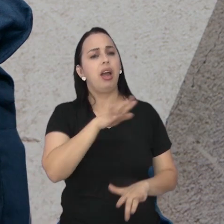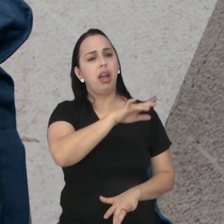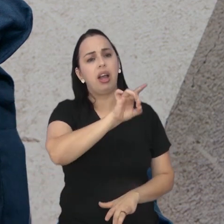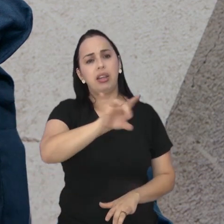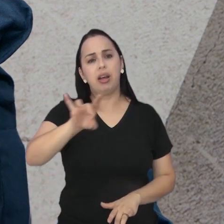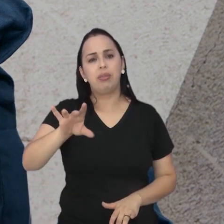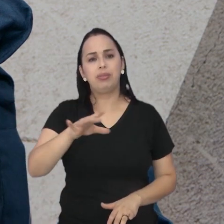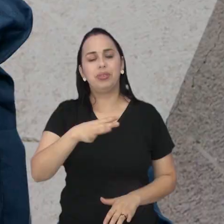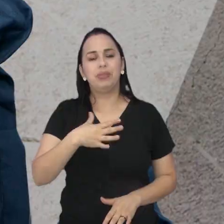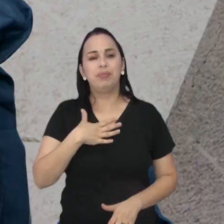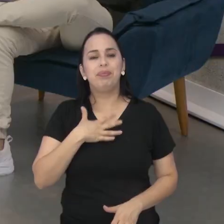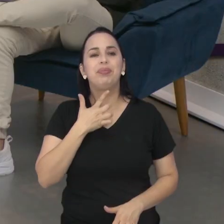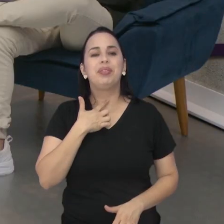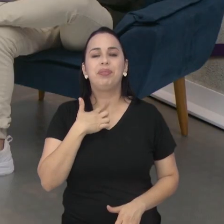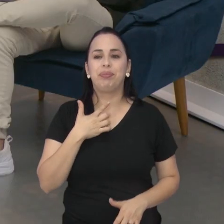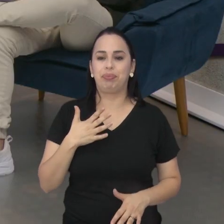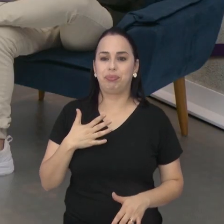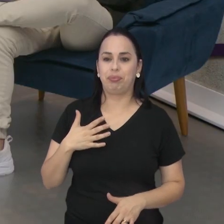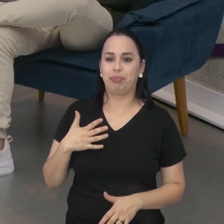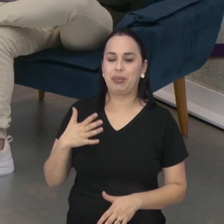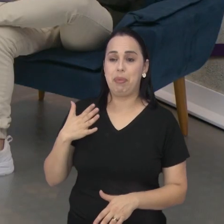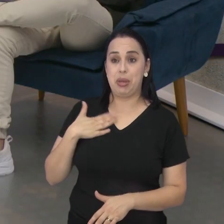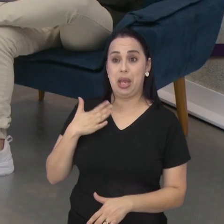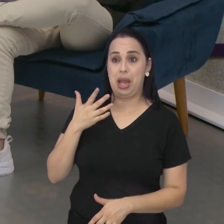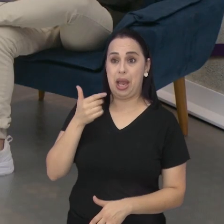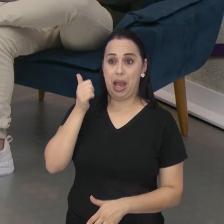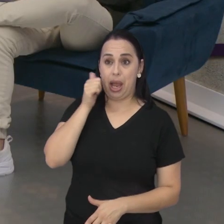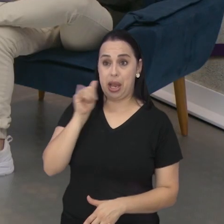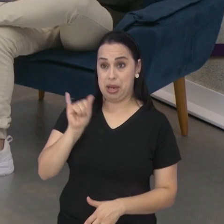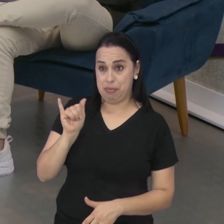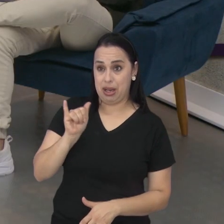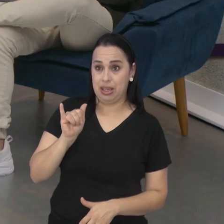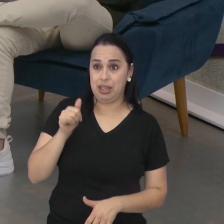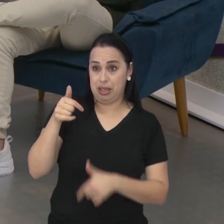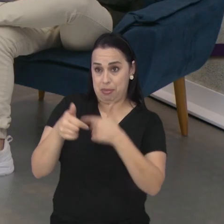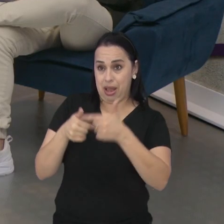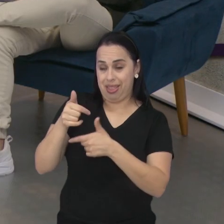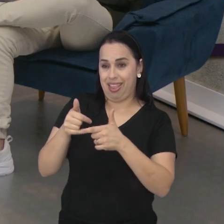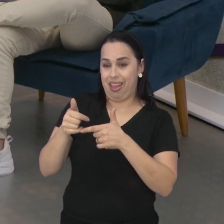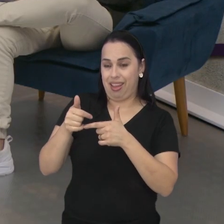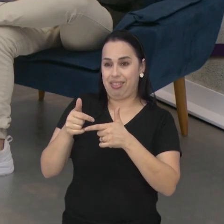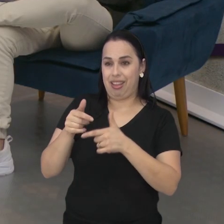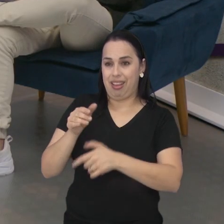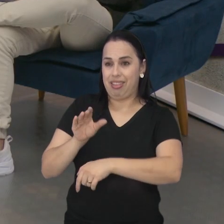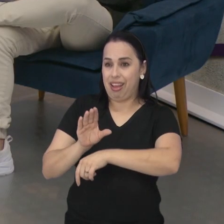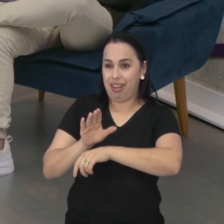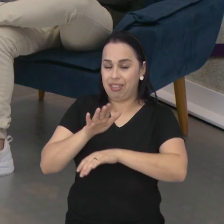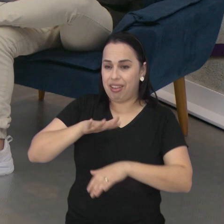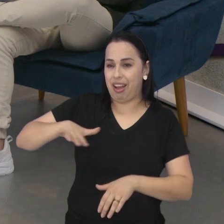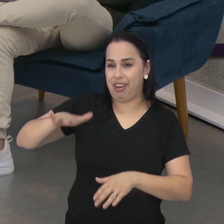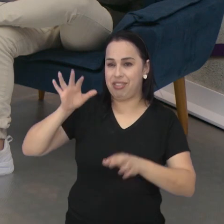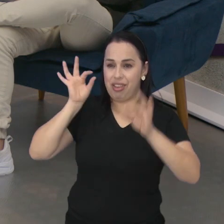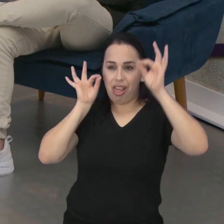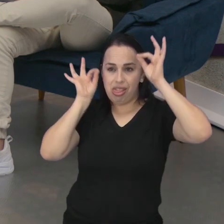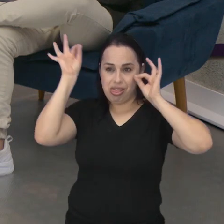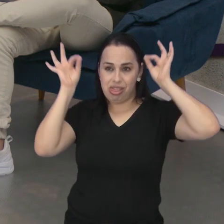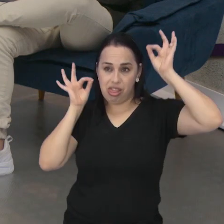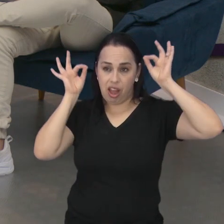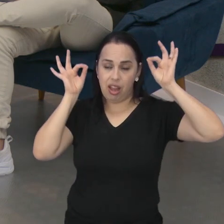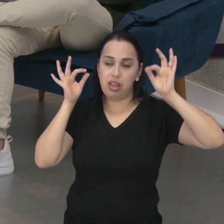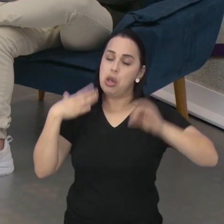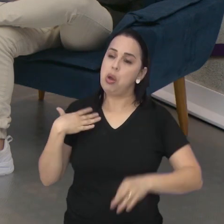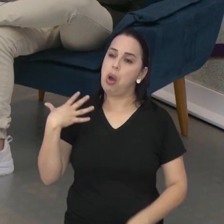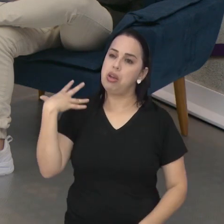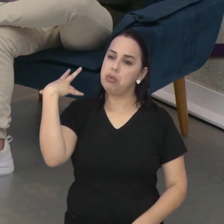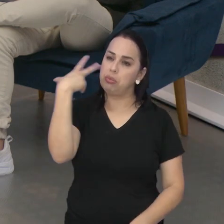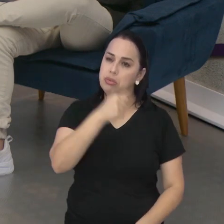sentir. A minha irmã é da área da estética e eu acho muito bonito ver que geralmente as pessoas que trabalham